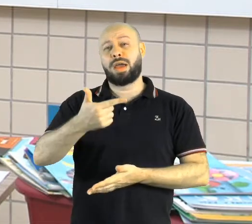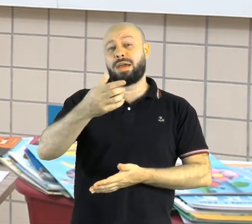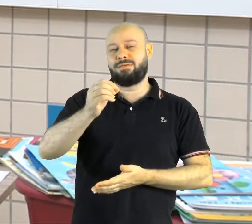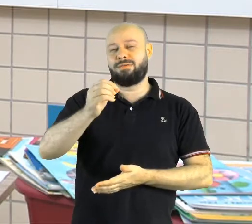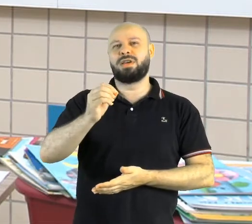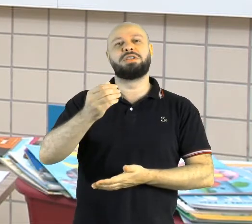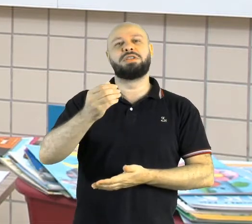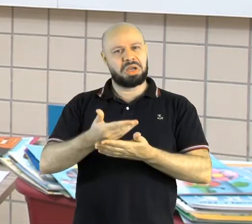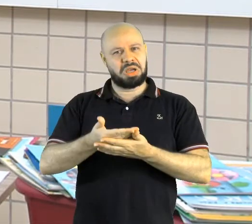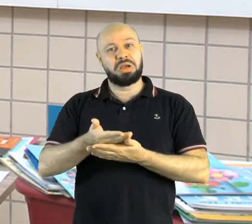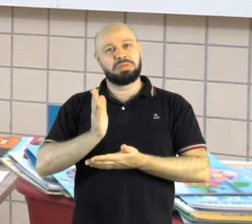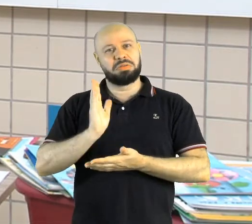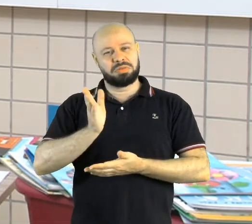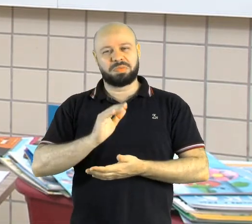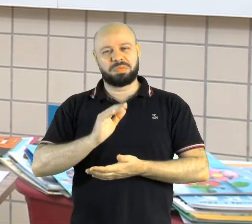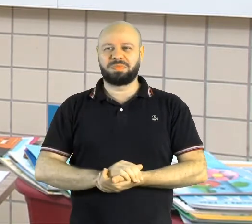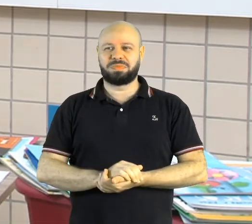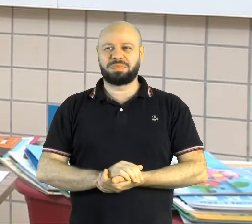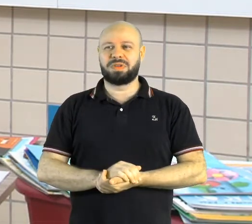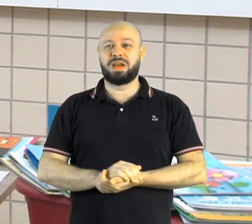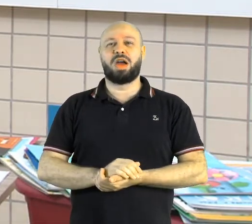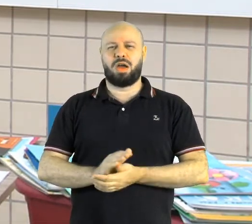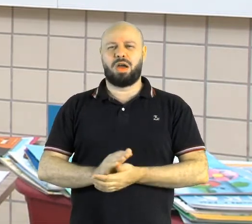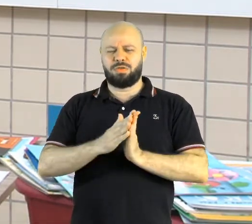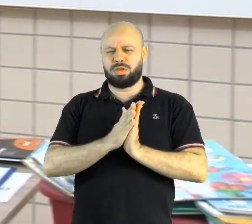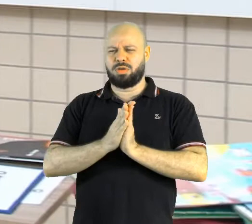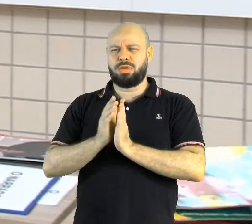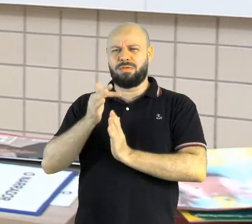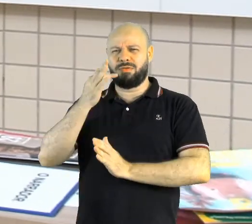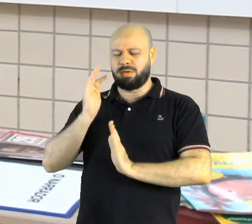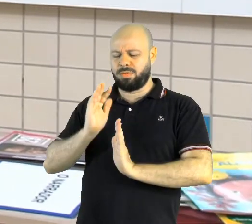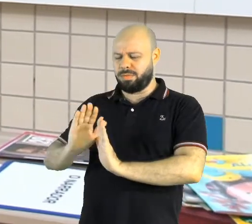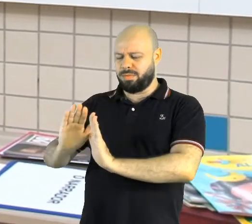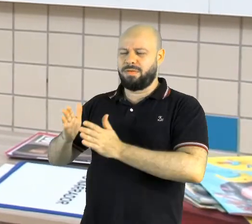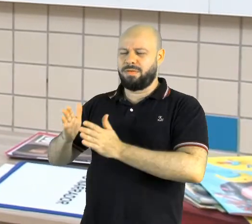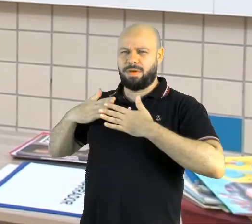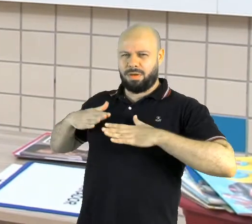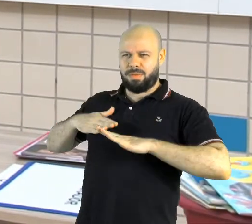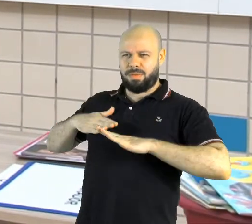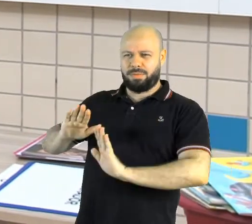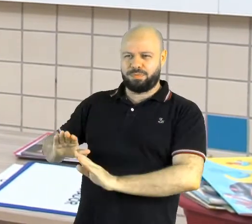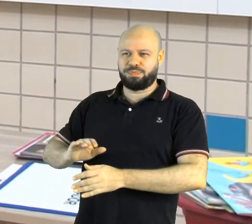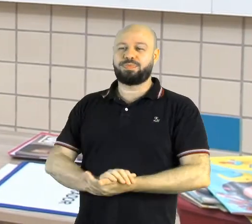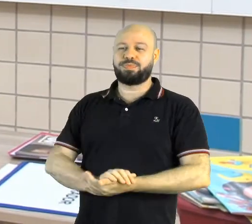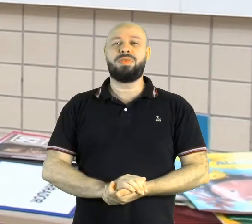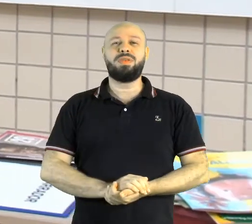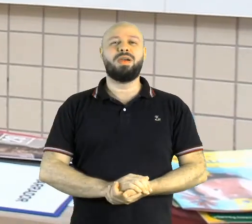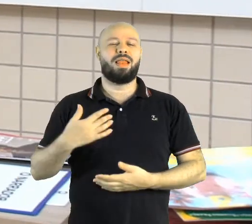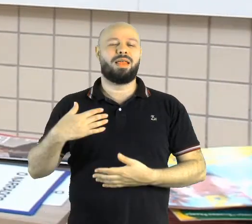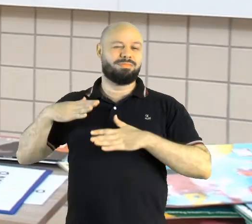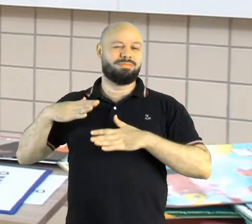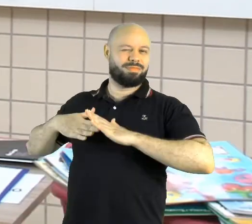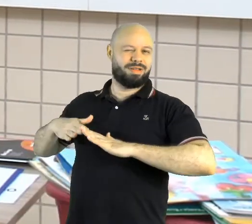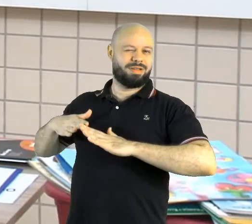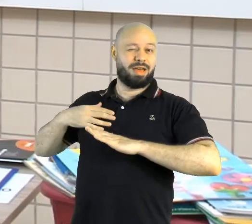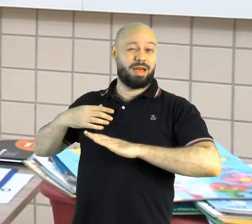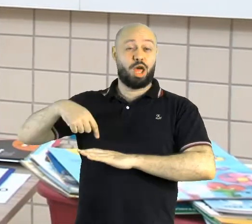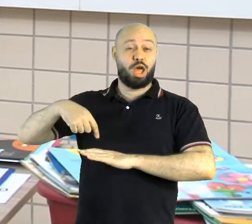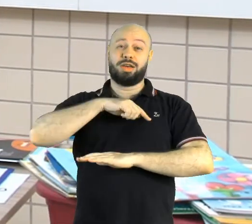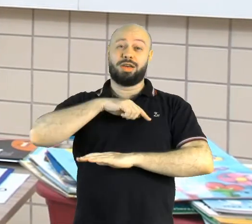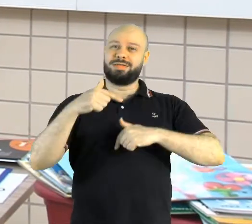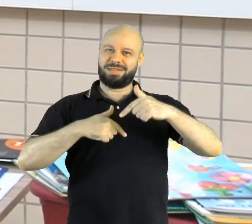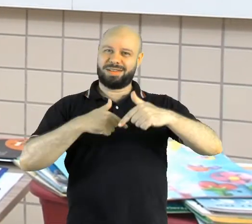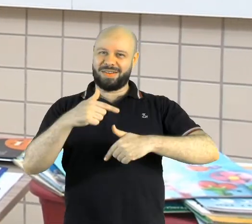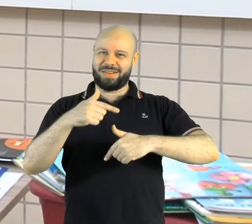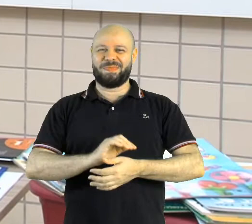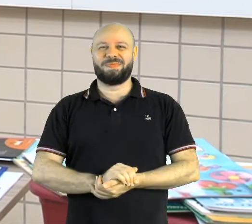aula, certo? Enquanto isso, Francisquinha, descansar. A Francisquinha descansa e a gente trabalha, certo?